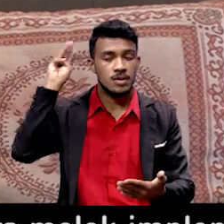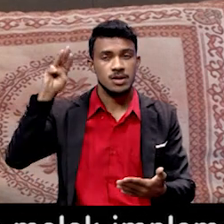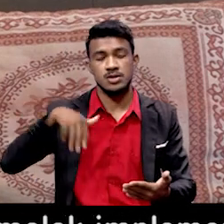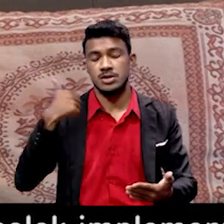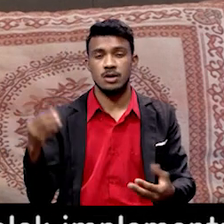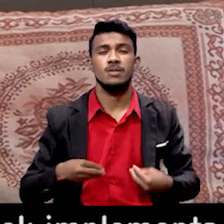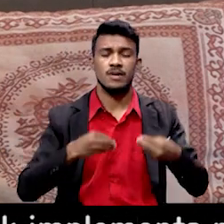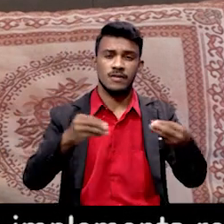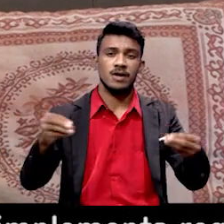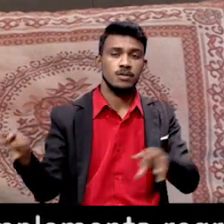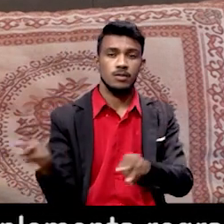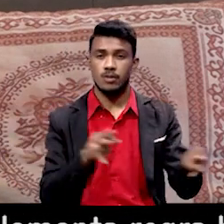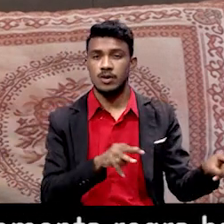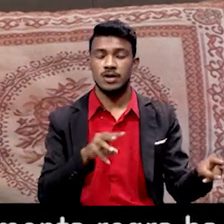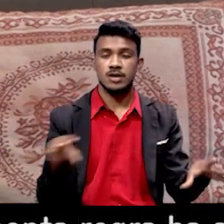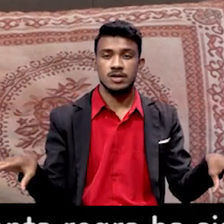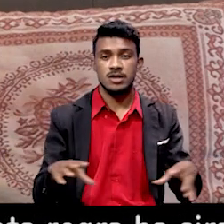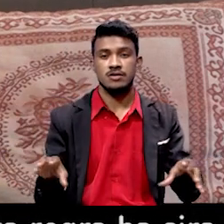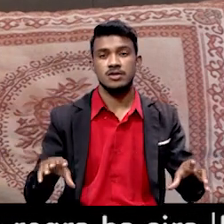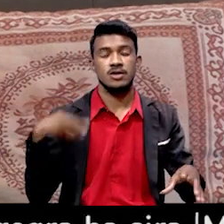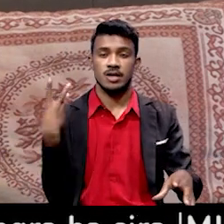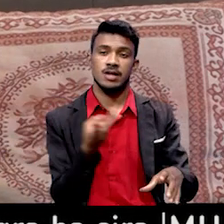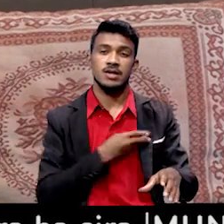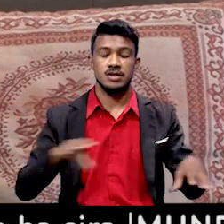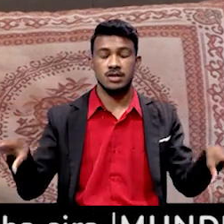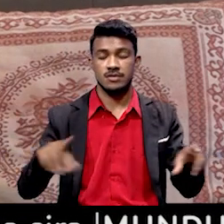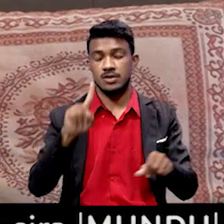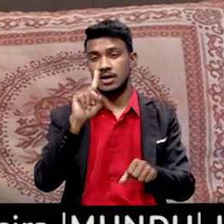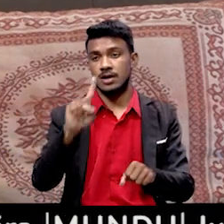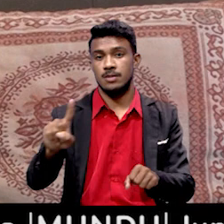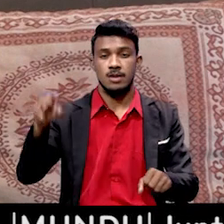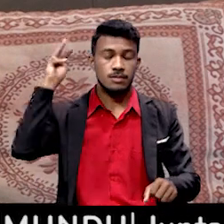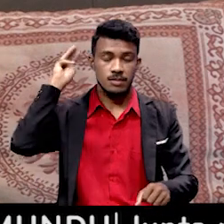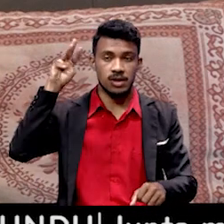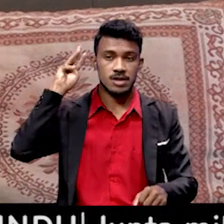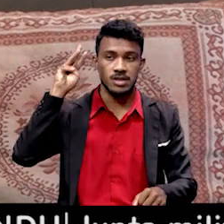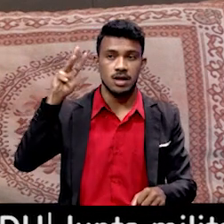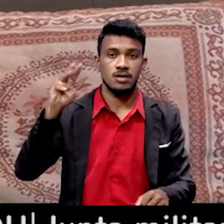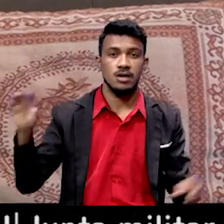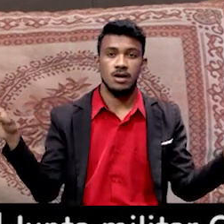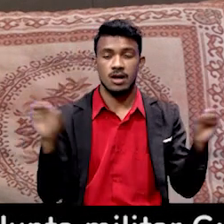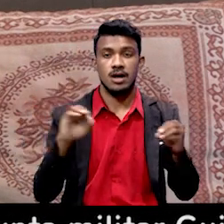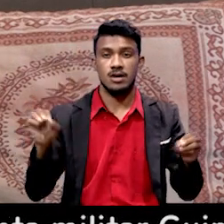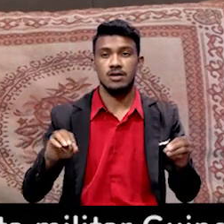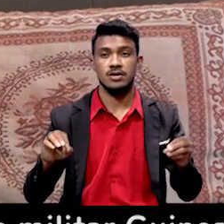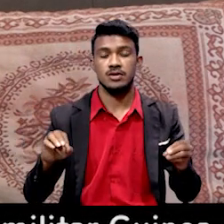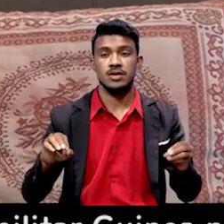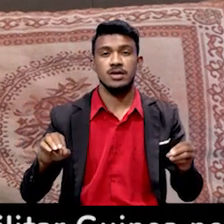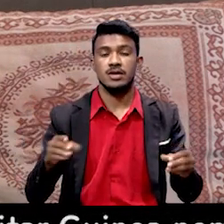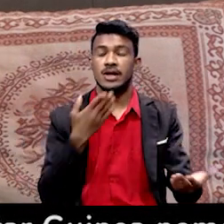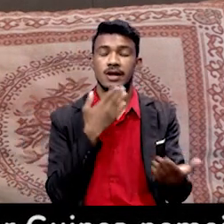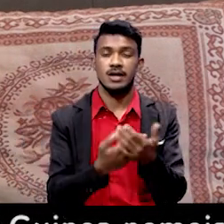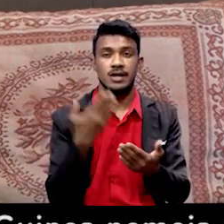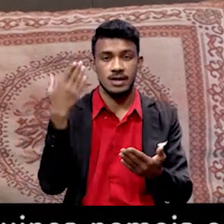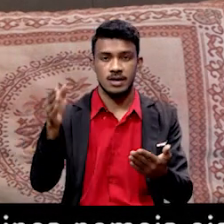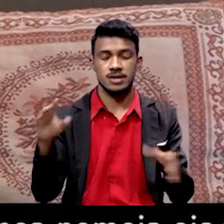programa, ah, ita lá iha. Assim, significa que sabe, o Ministério Rássico não estava líder no programa. Né? E